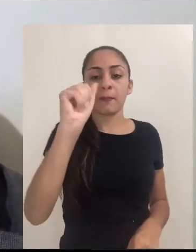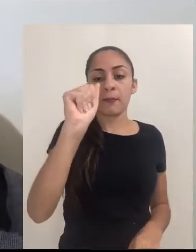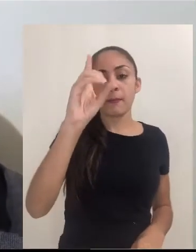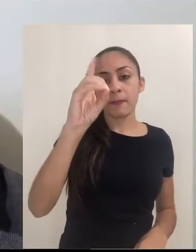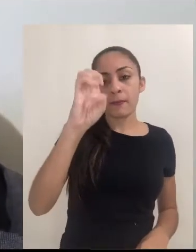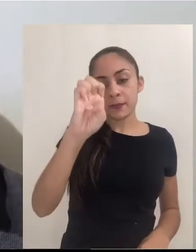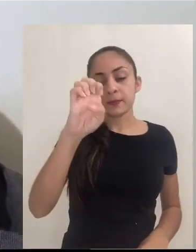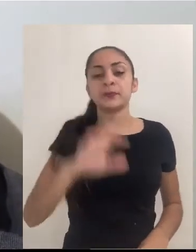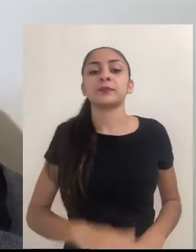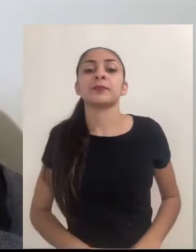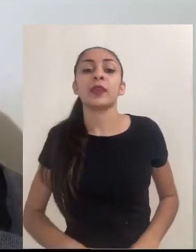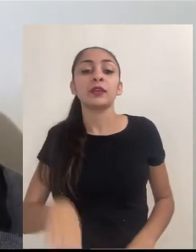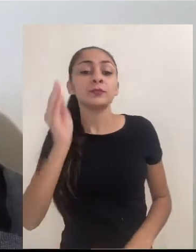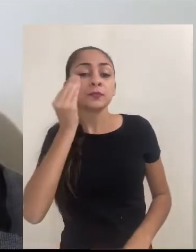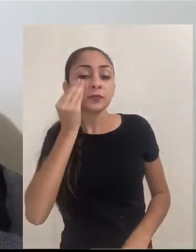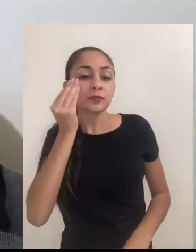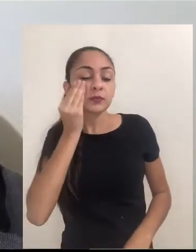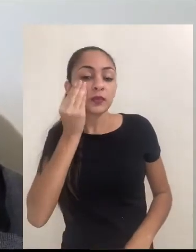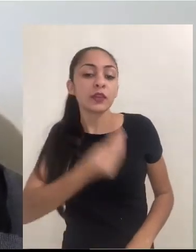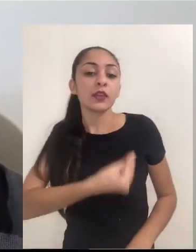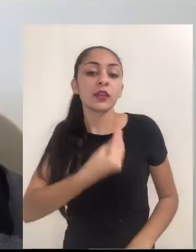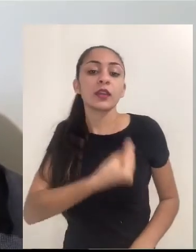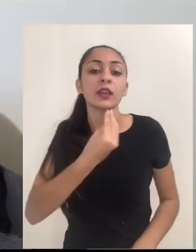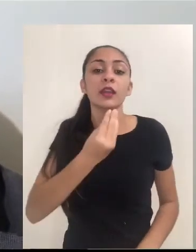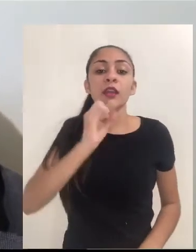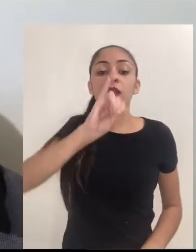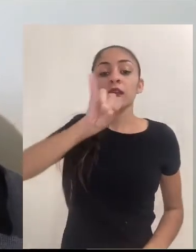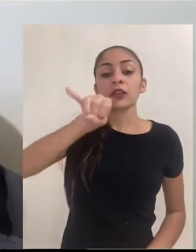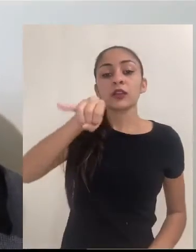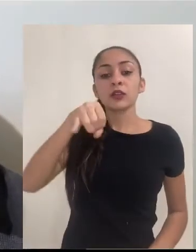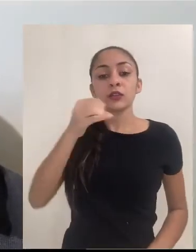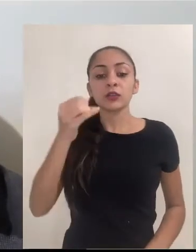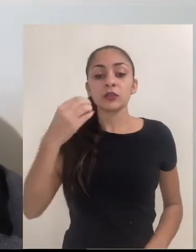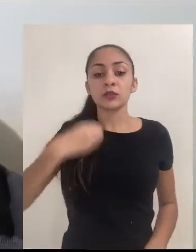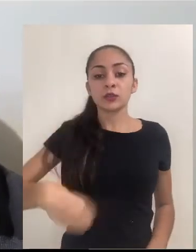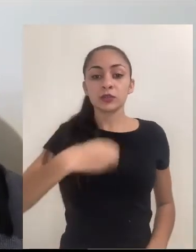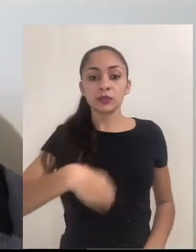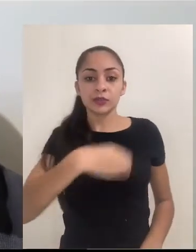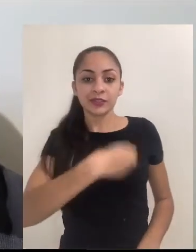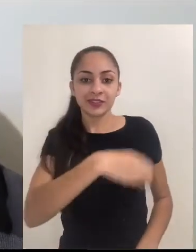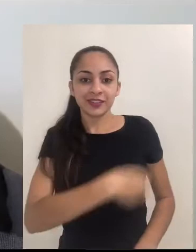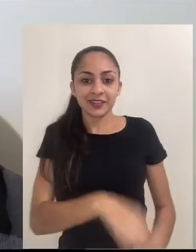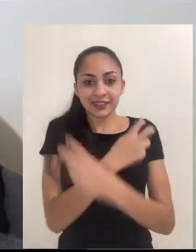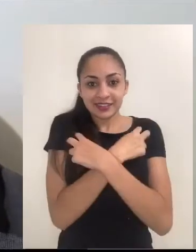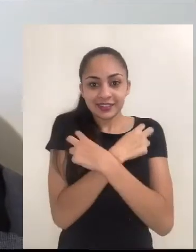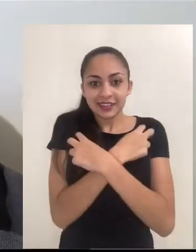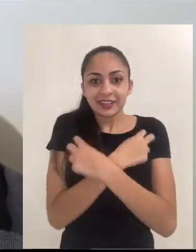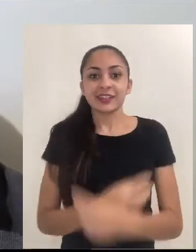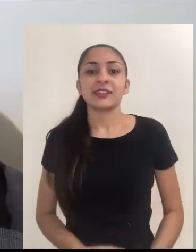gente consiga compreender o que é de fato prosperidade e quais são os desafios que ela traz nas nossas